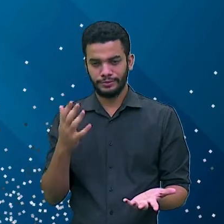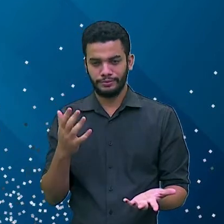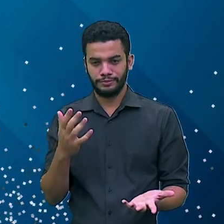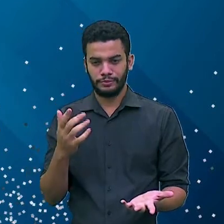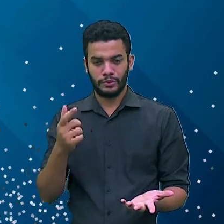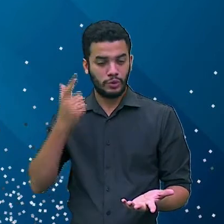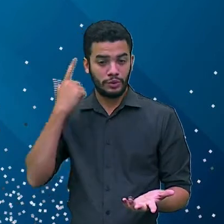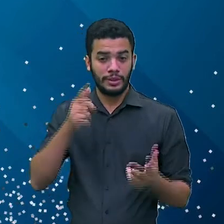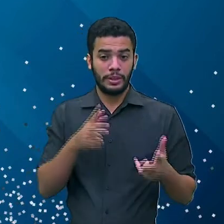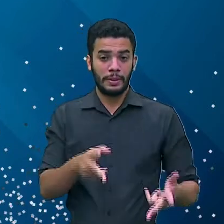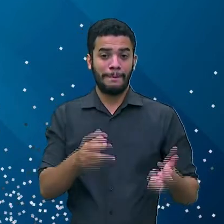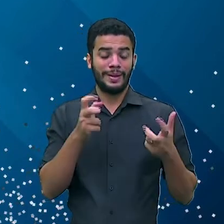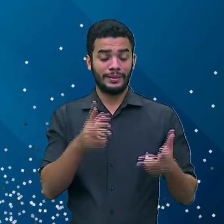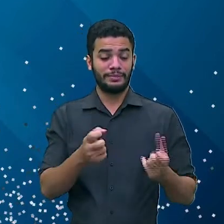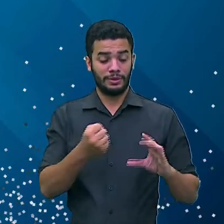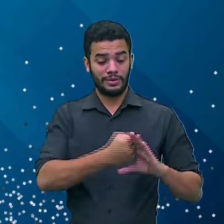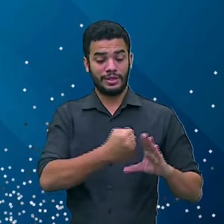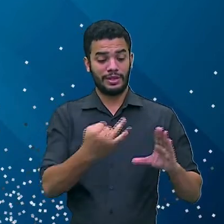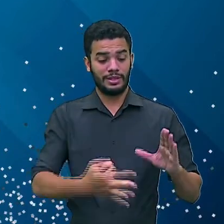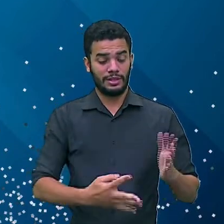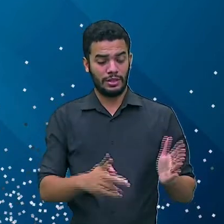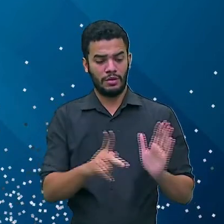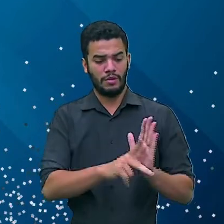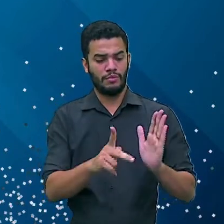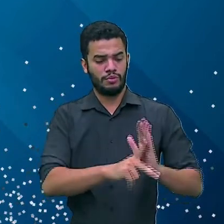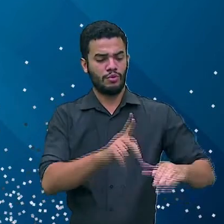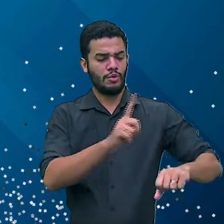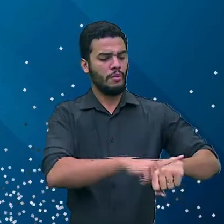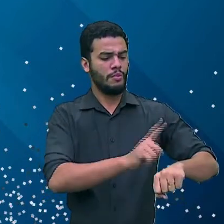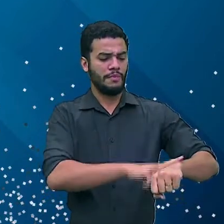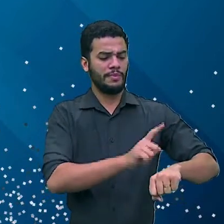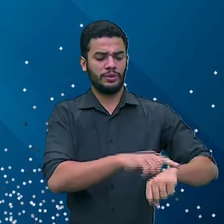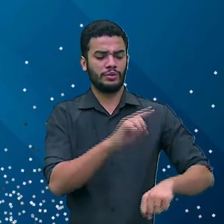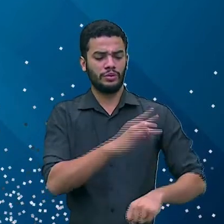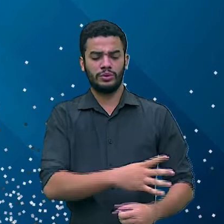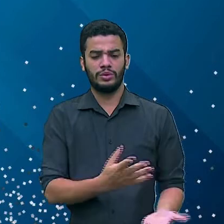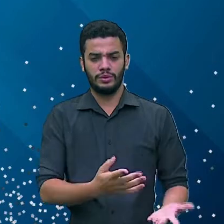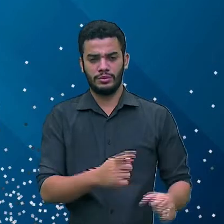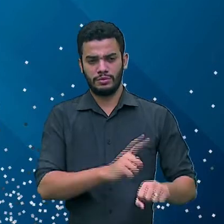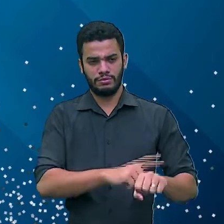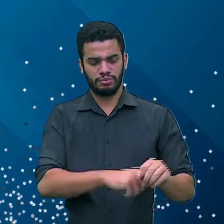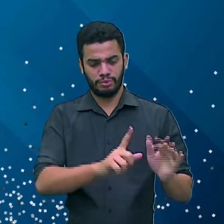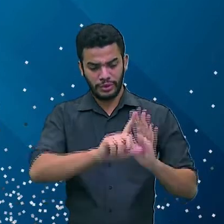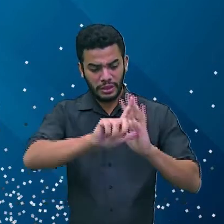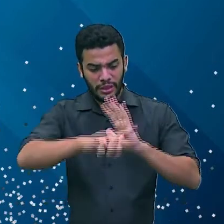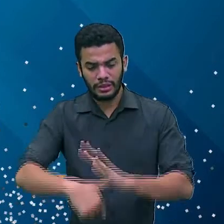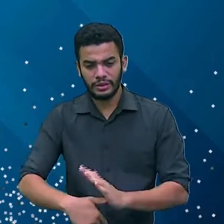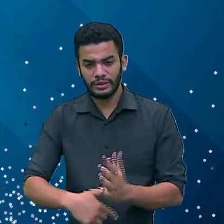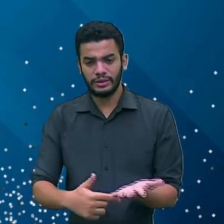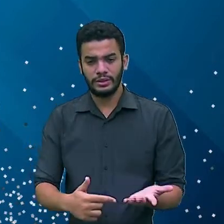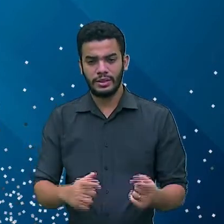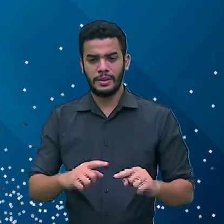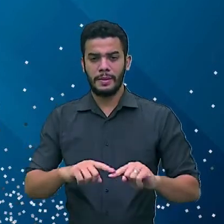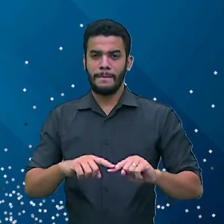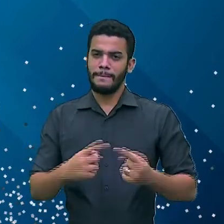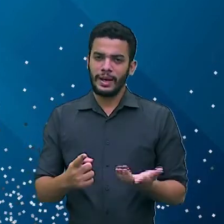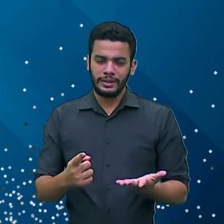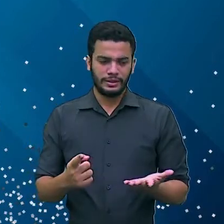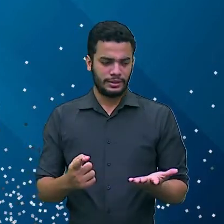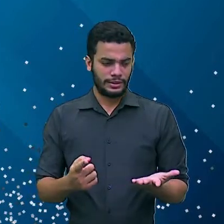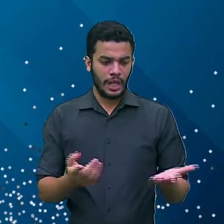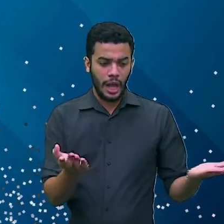Uma característica que é momentânea. Naquele momento os alunos chegaram e estavam atrasados, né? Mas significa que é algo